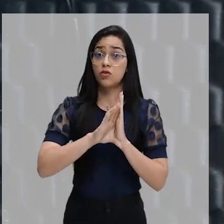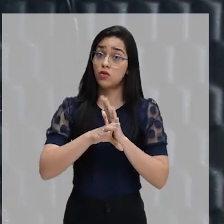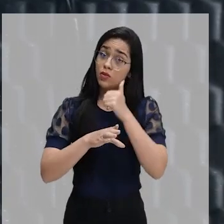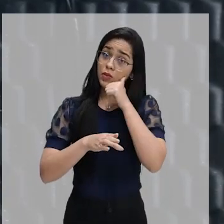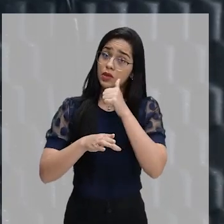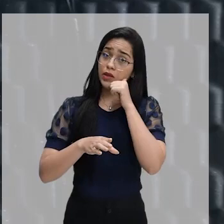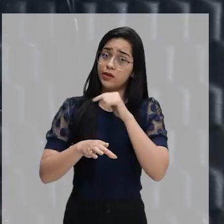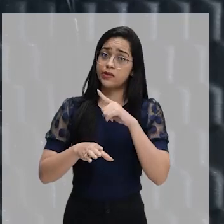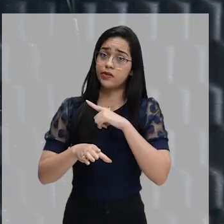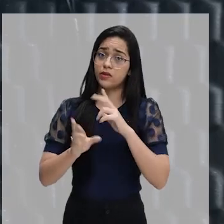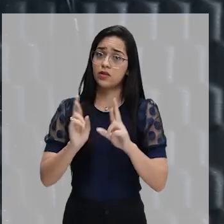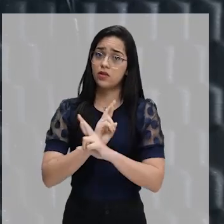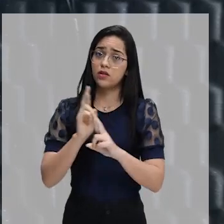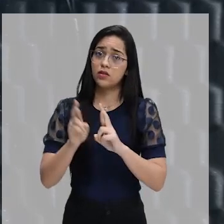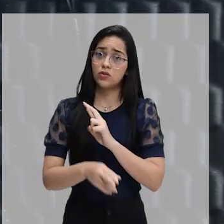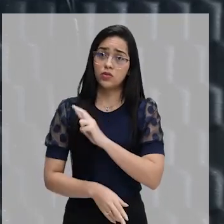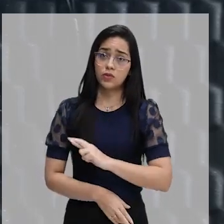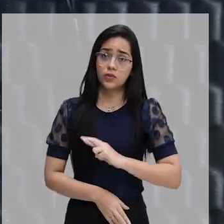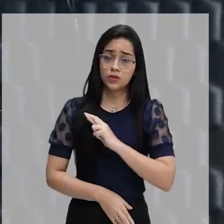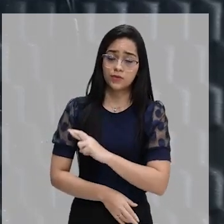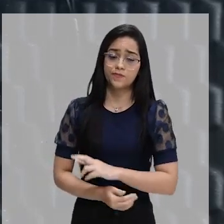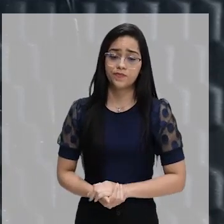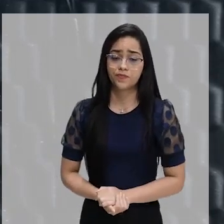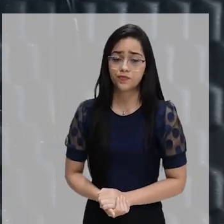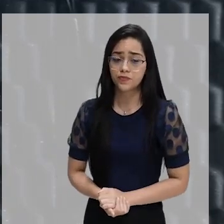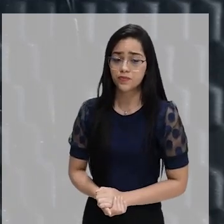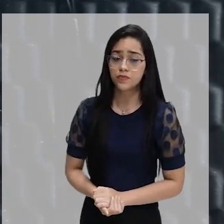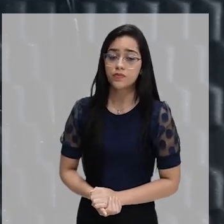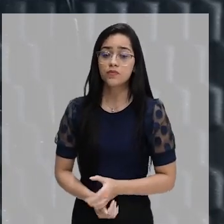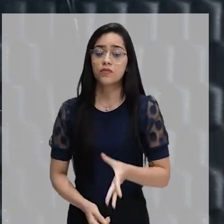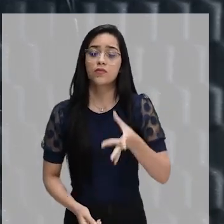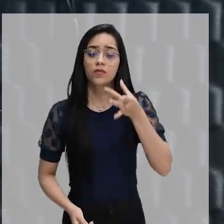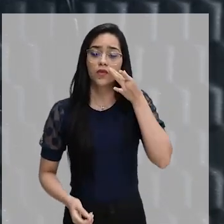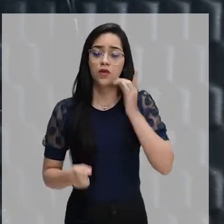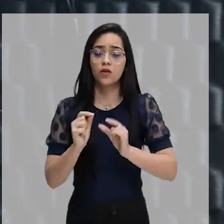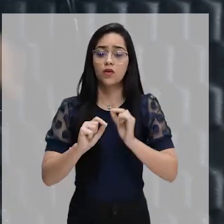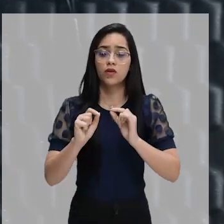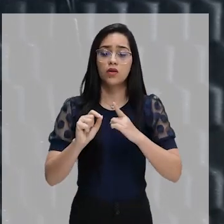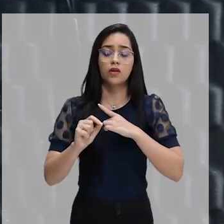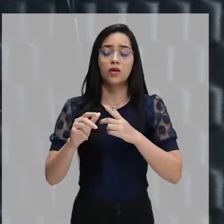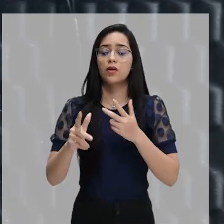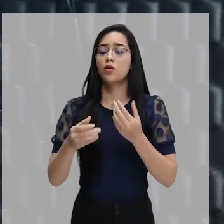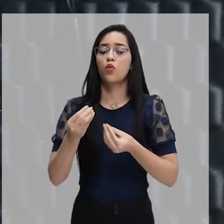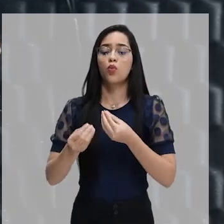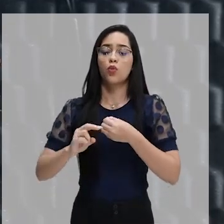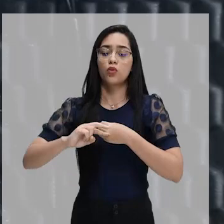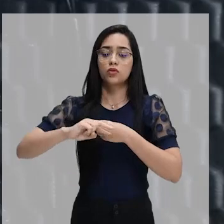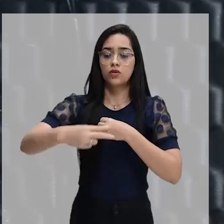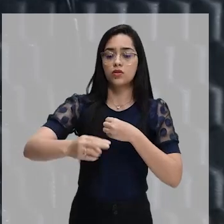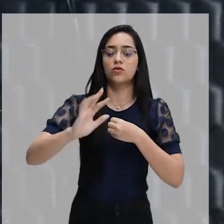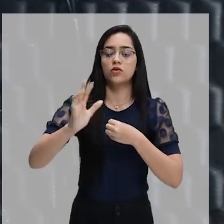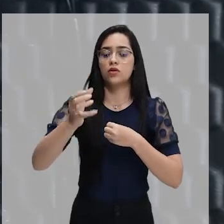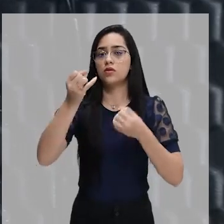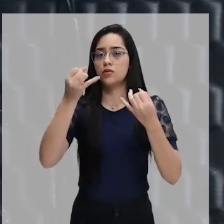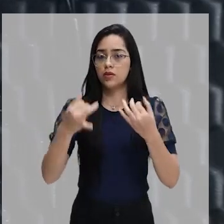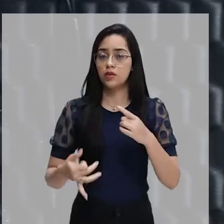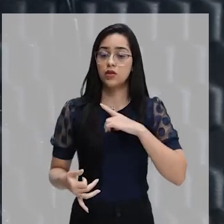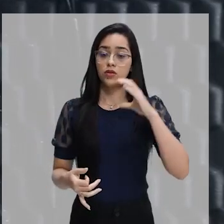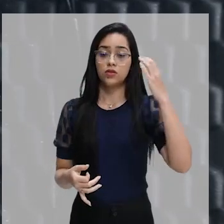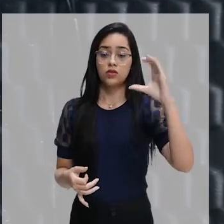mulher tinha no romantismo. Aqui diz que o realismo surgiu como consequências, acabei de falar,